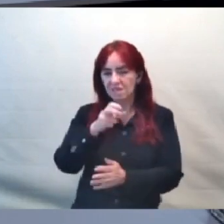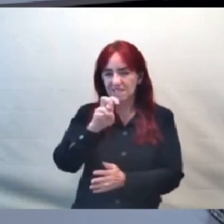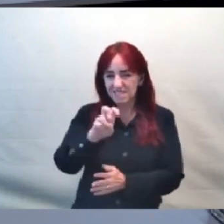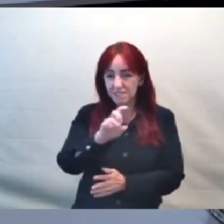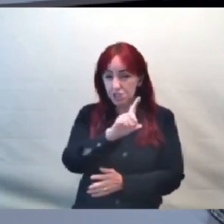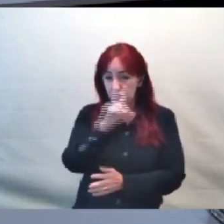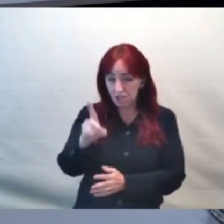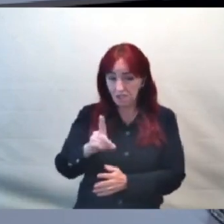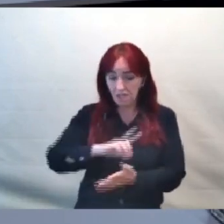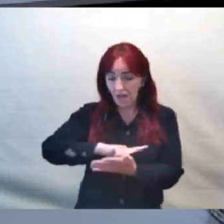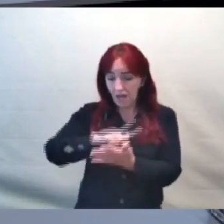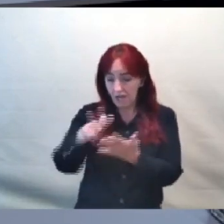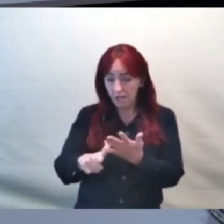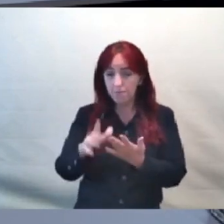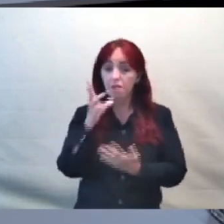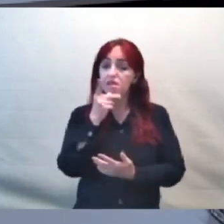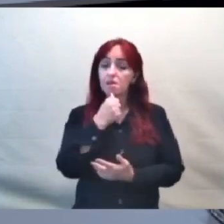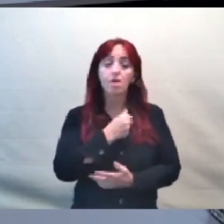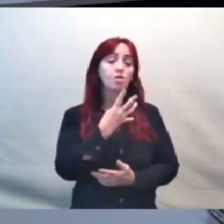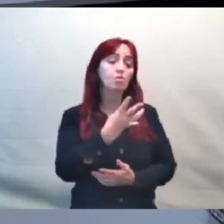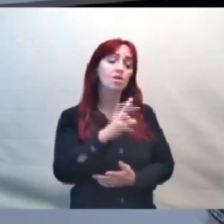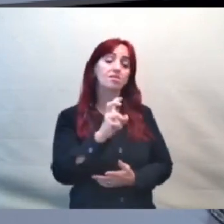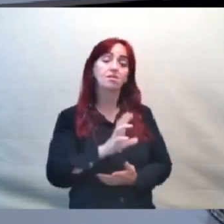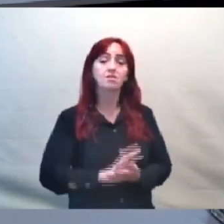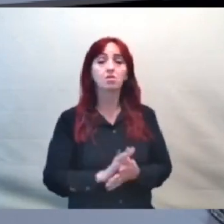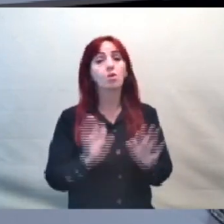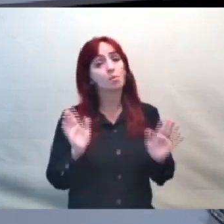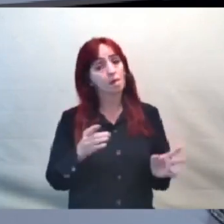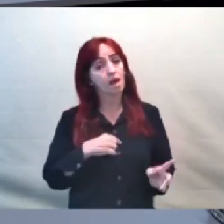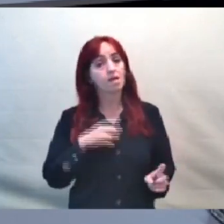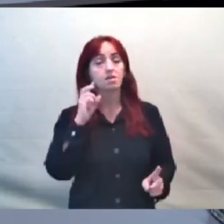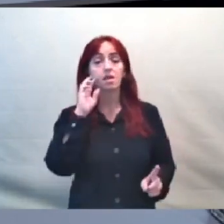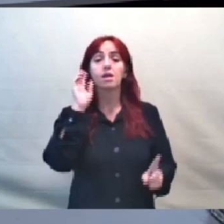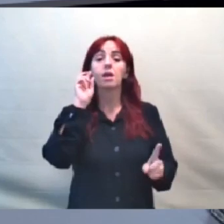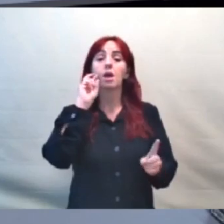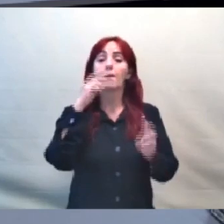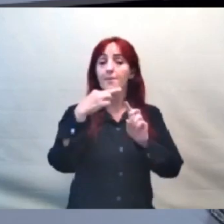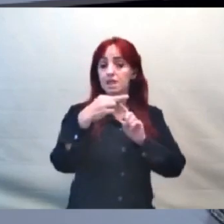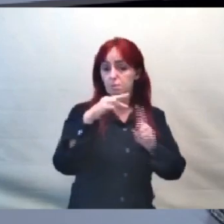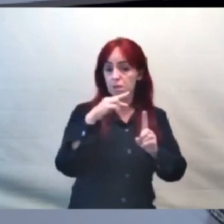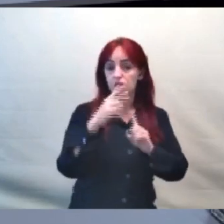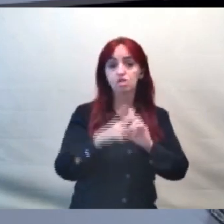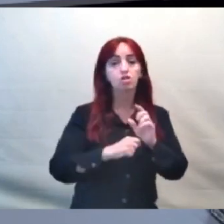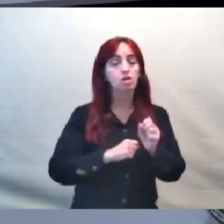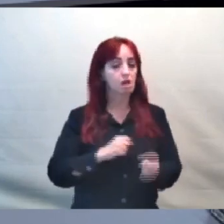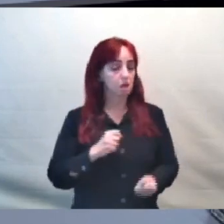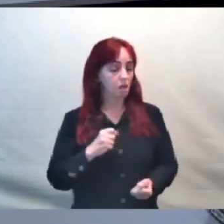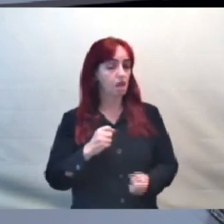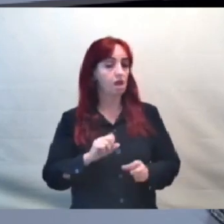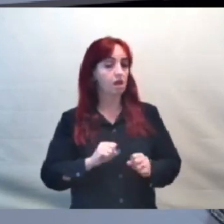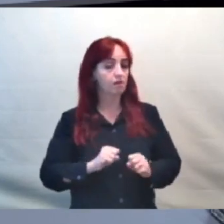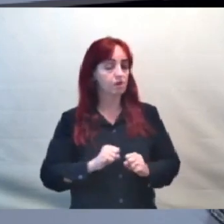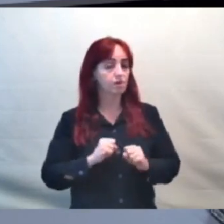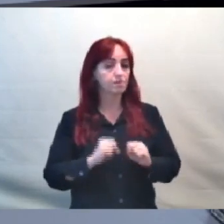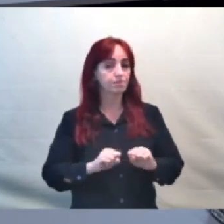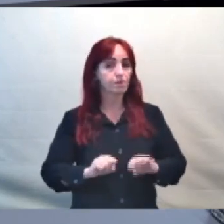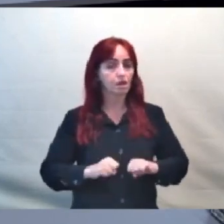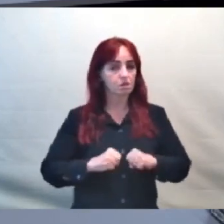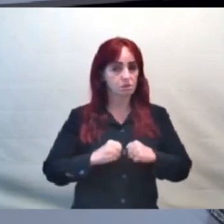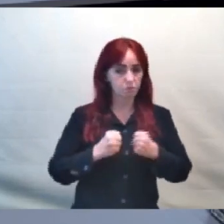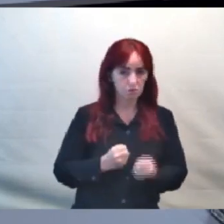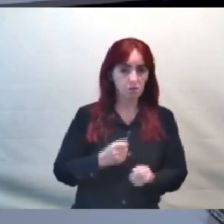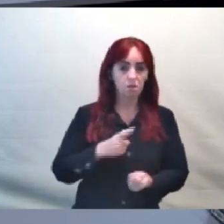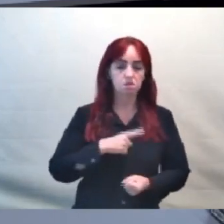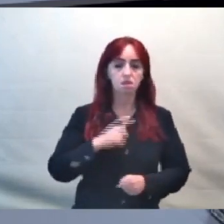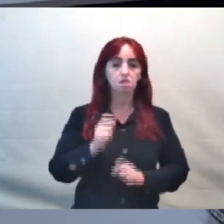Mas há uma perspectiva muito consistente de colocarmos esse serviço em dia durante